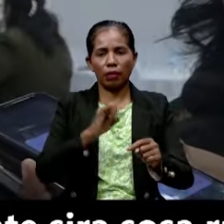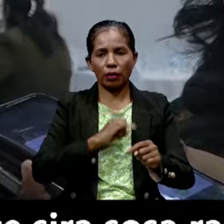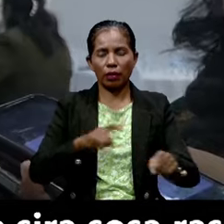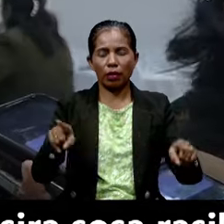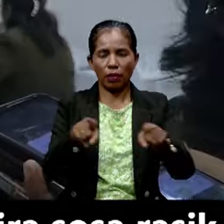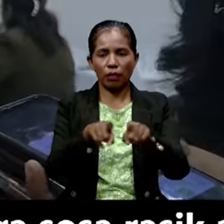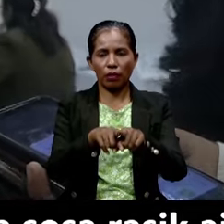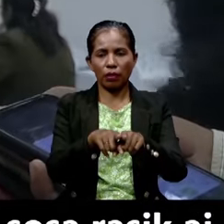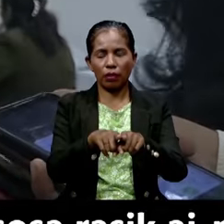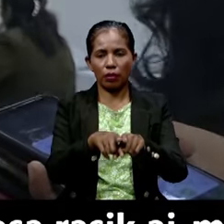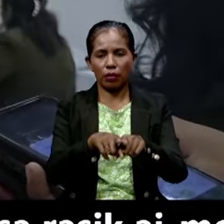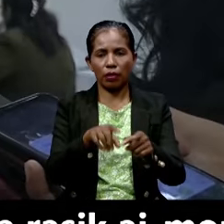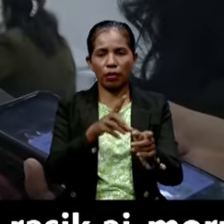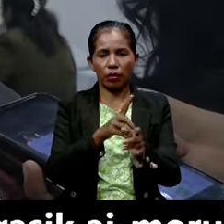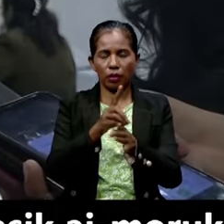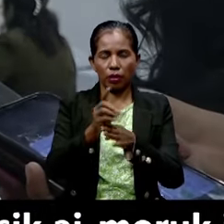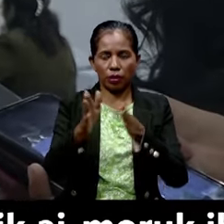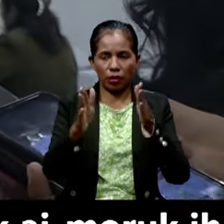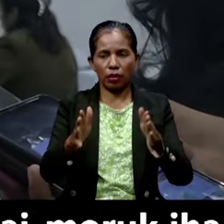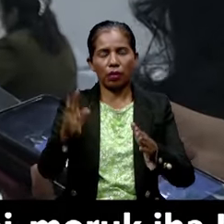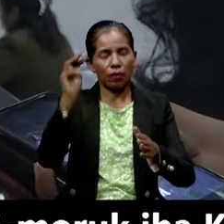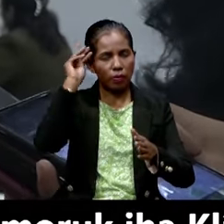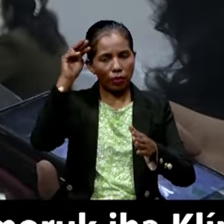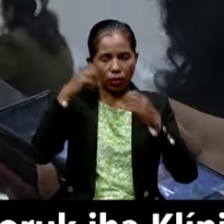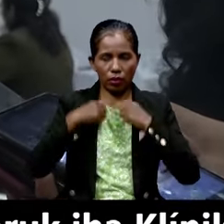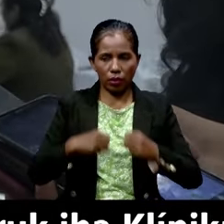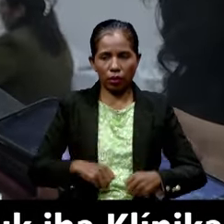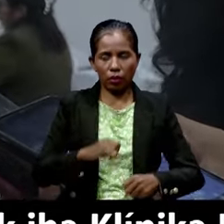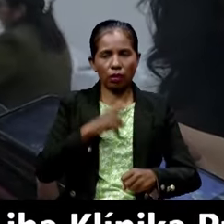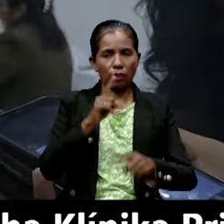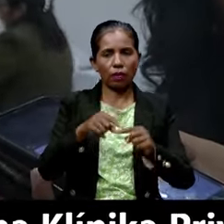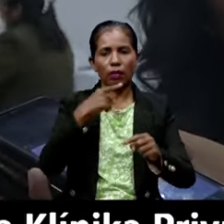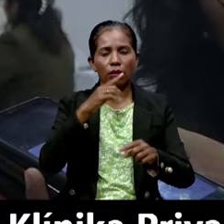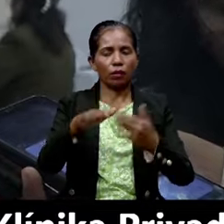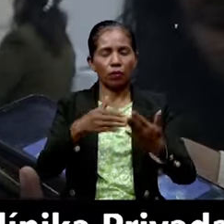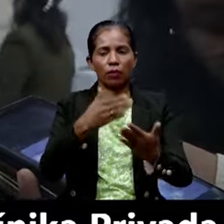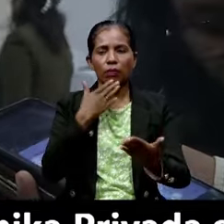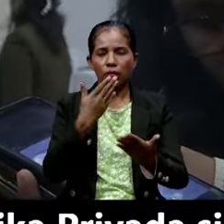min dirigente o Ministério da Saúde hau level hatetin kata kota tutu diakona.